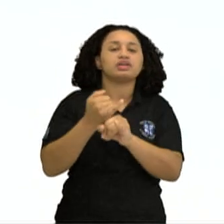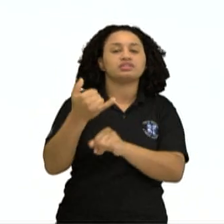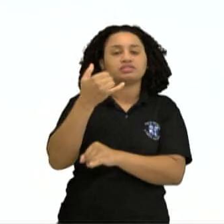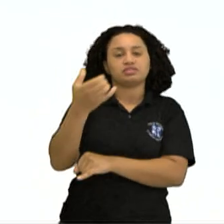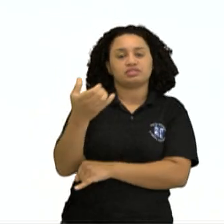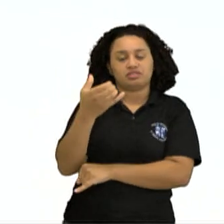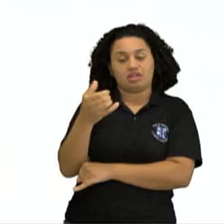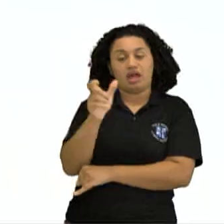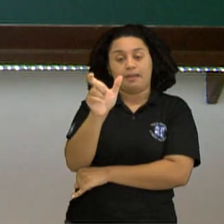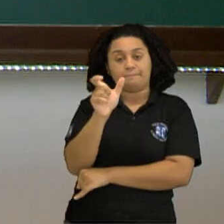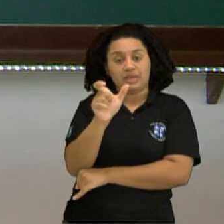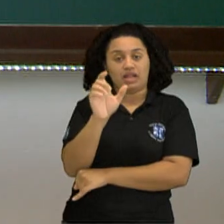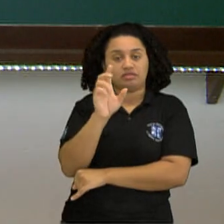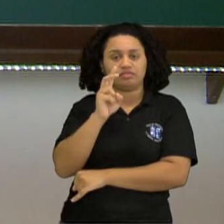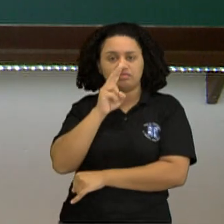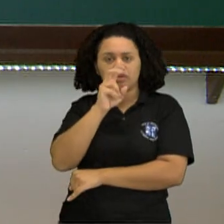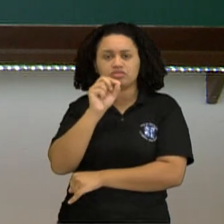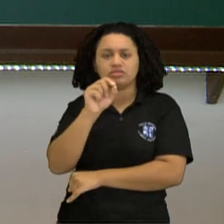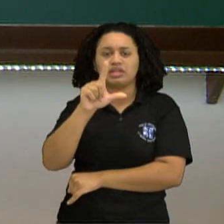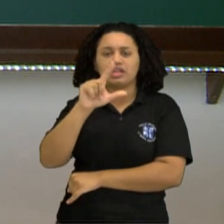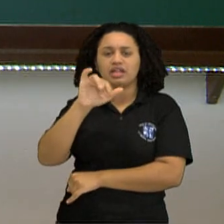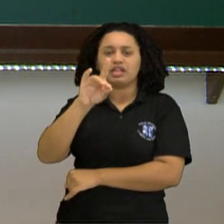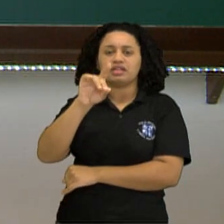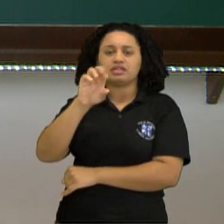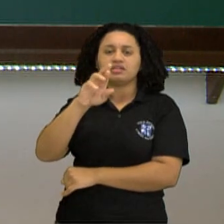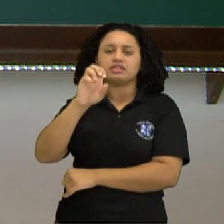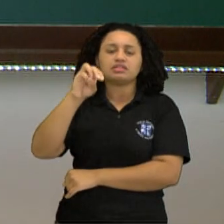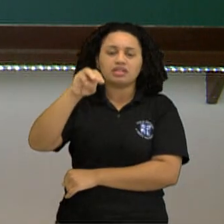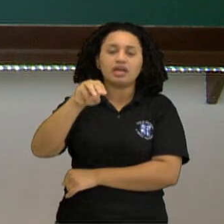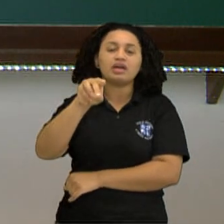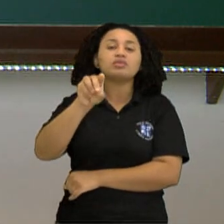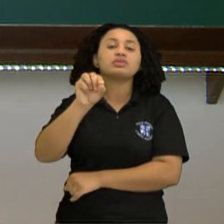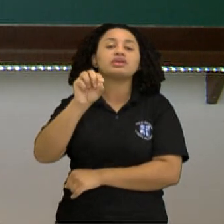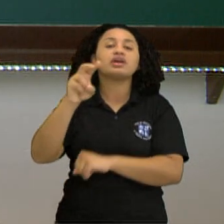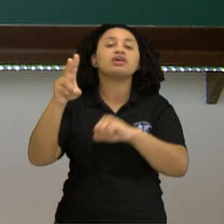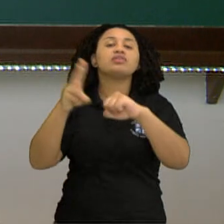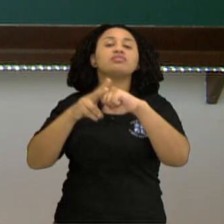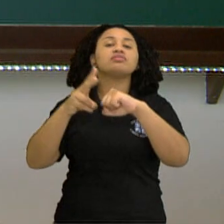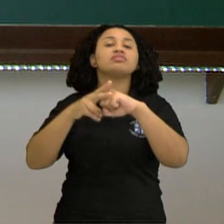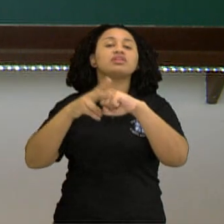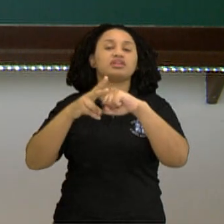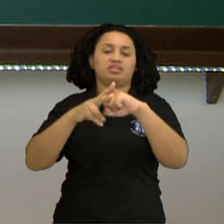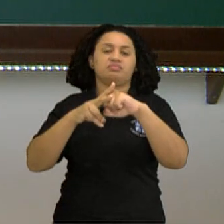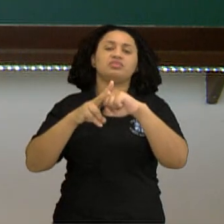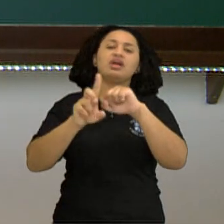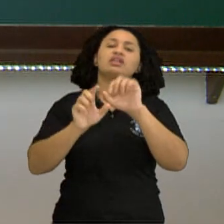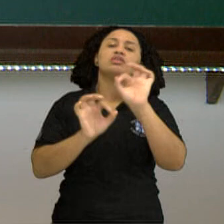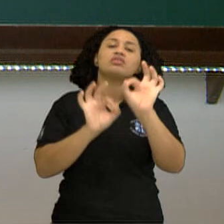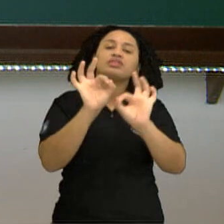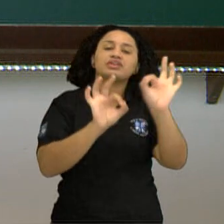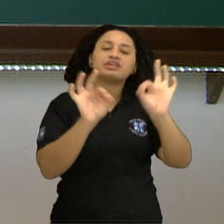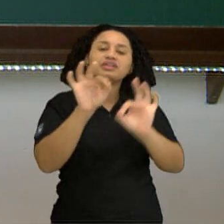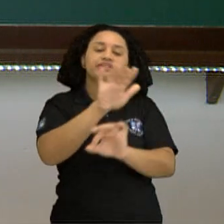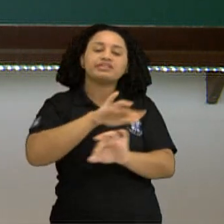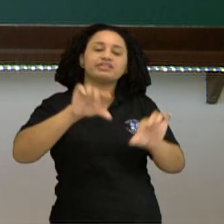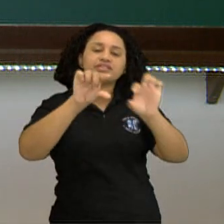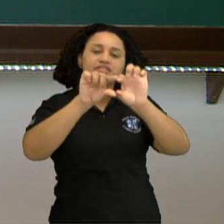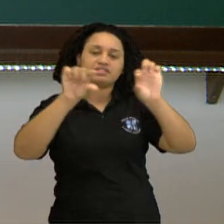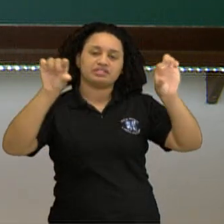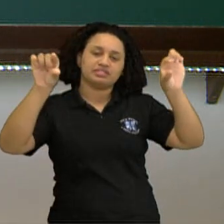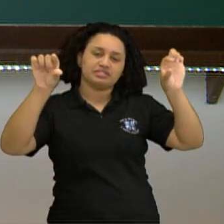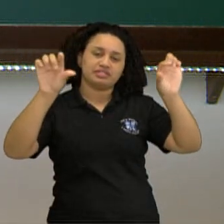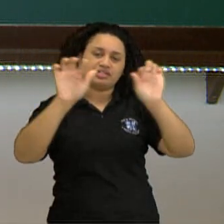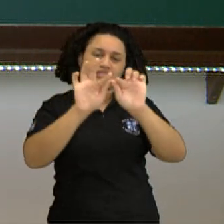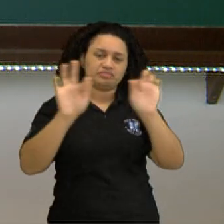destacada, lideram, é um verbo. Este verbo é aquele que vai organizar o restante da